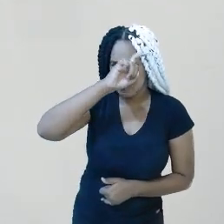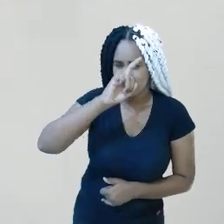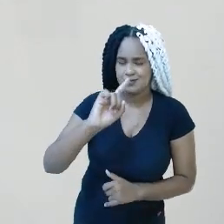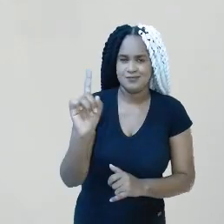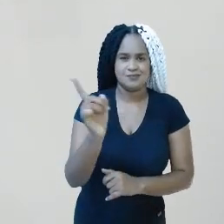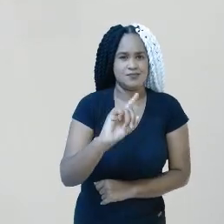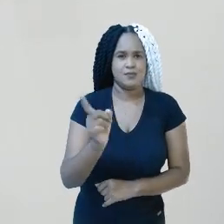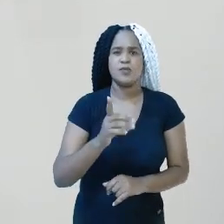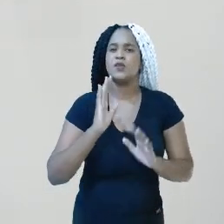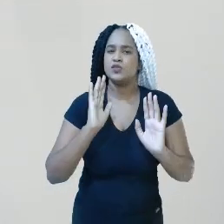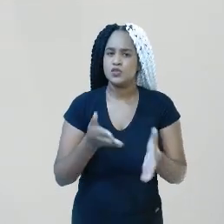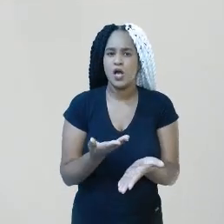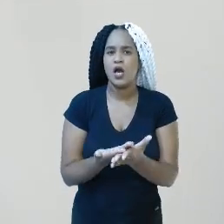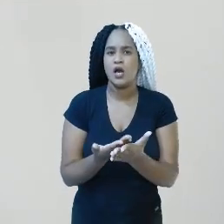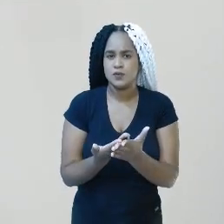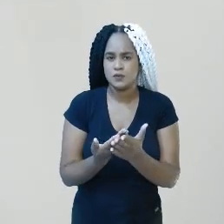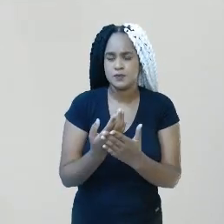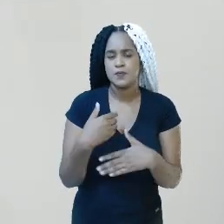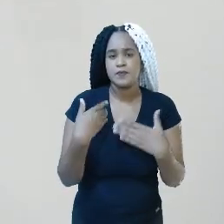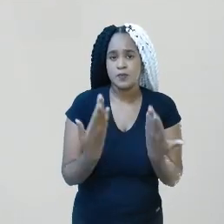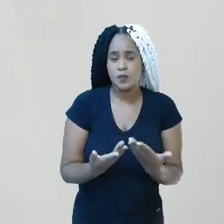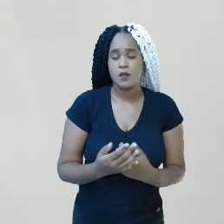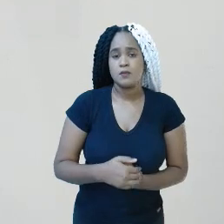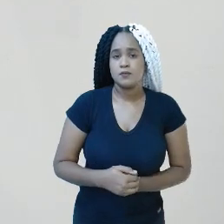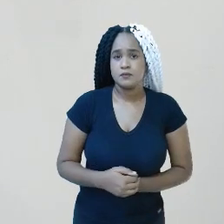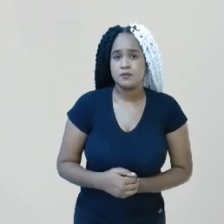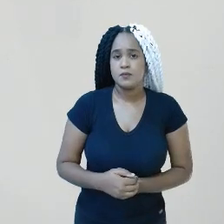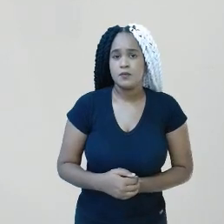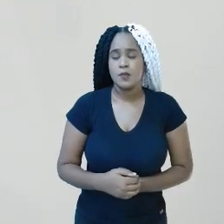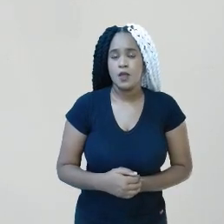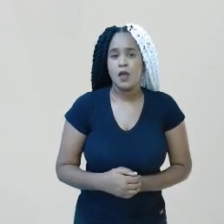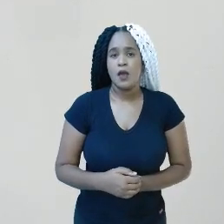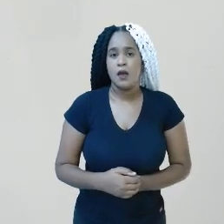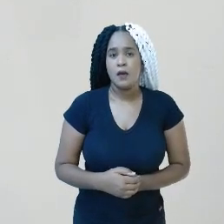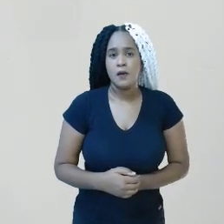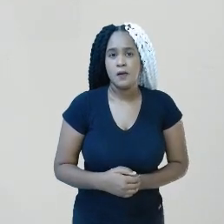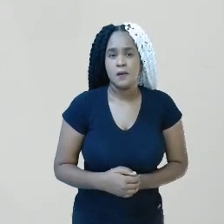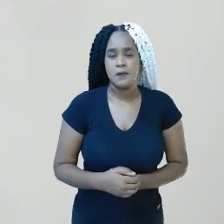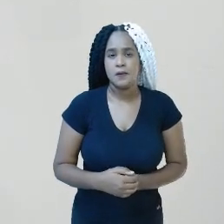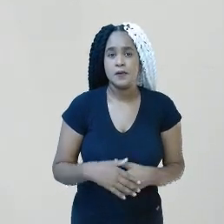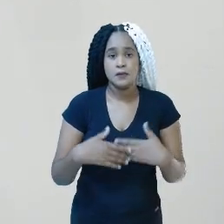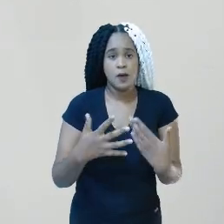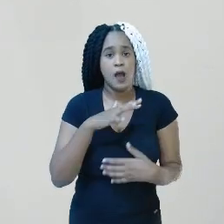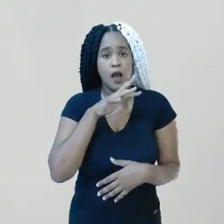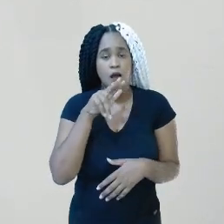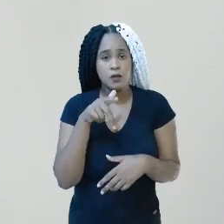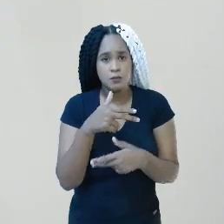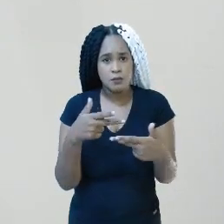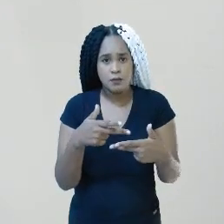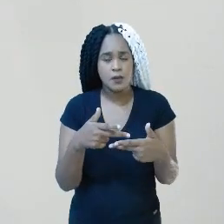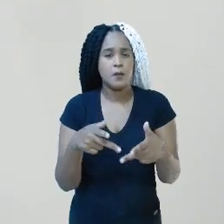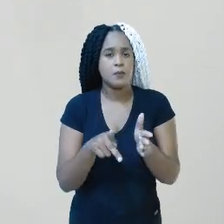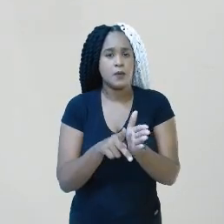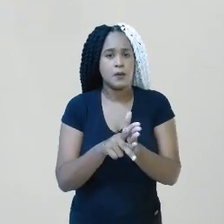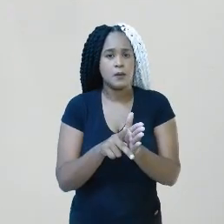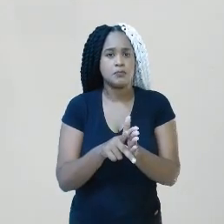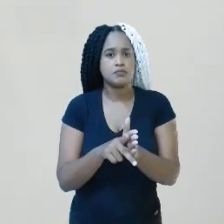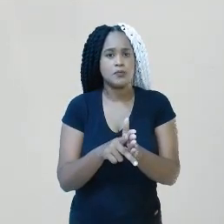viu há pouco. Então, seres autótrofos são aqueles seres que produzem o seu próprio alimento,